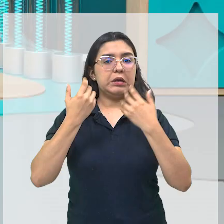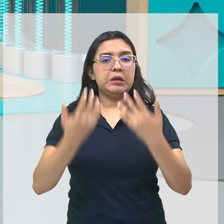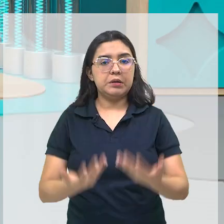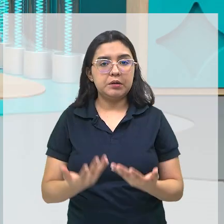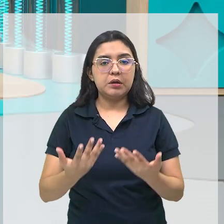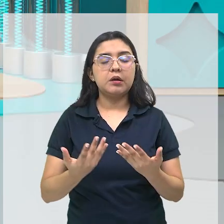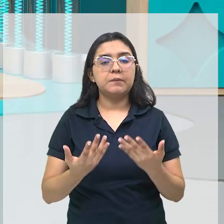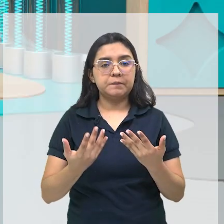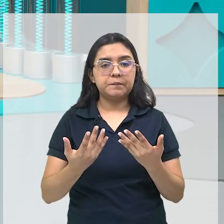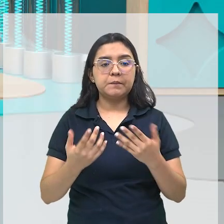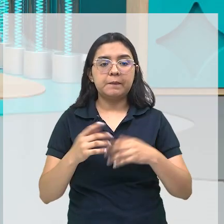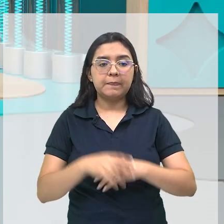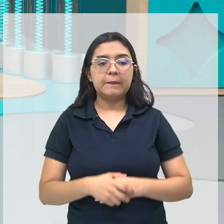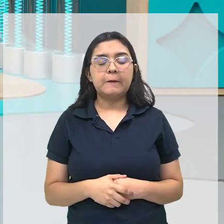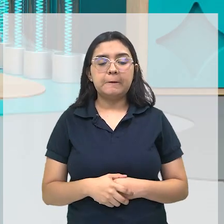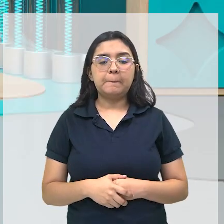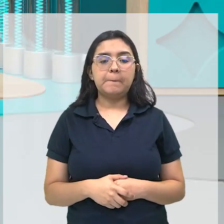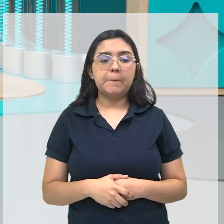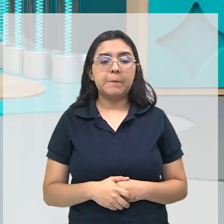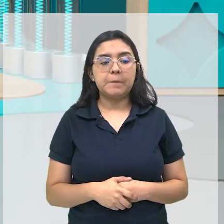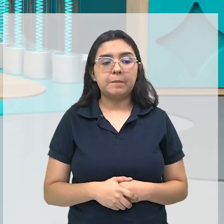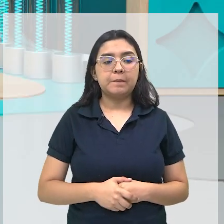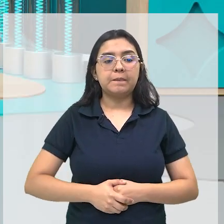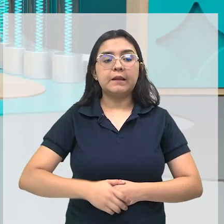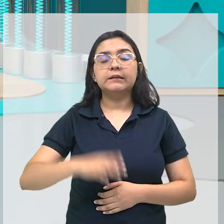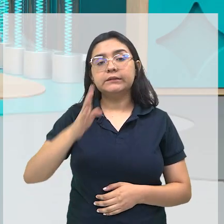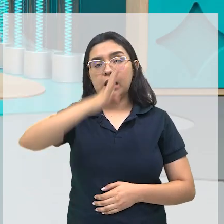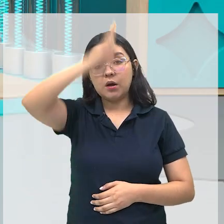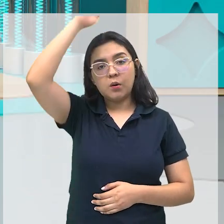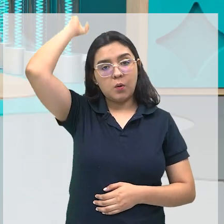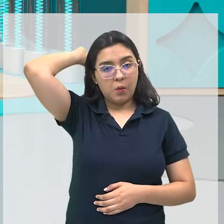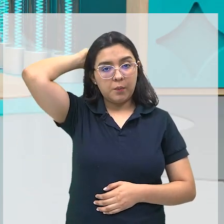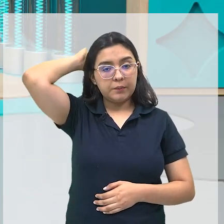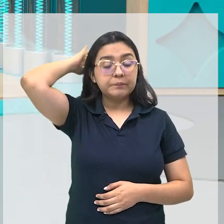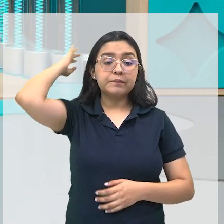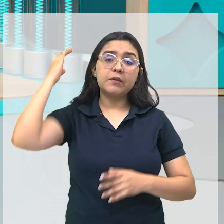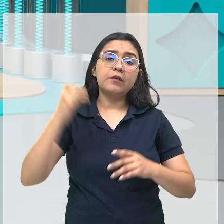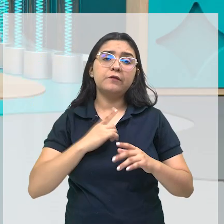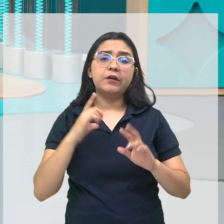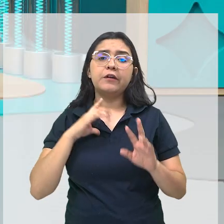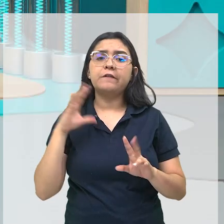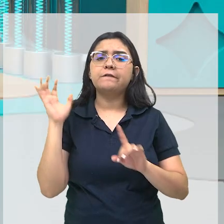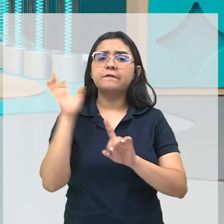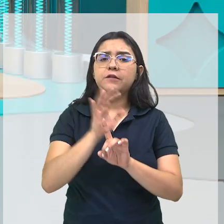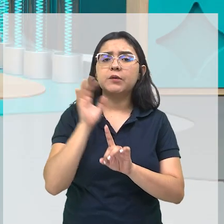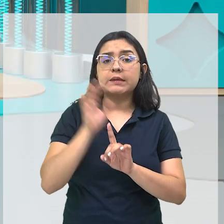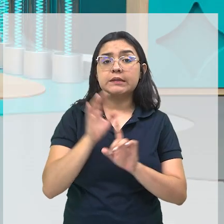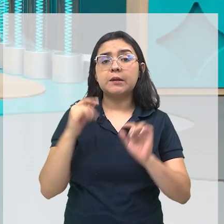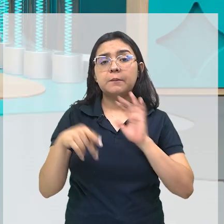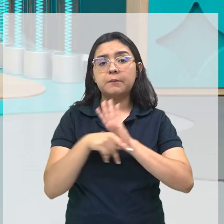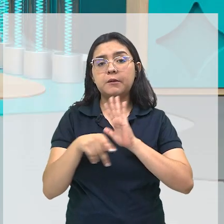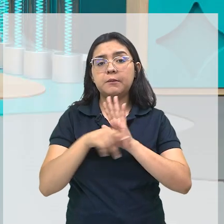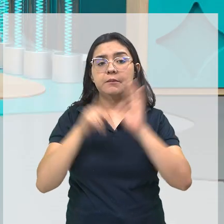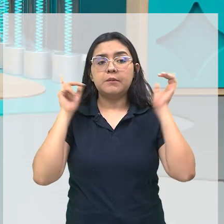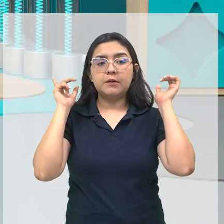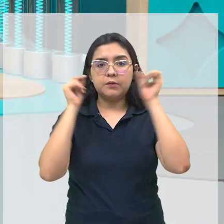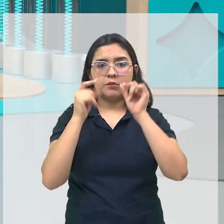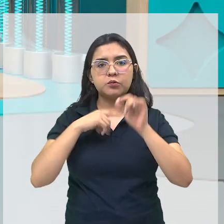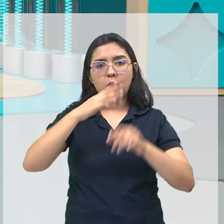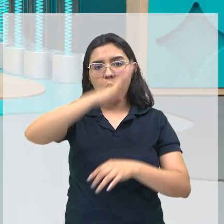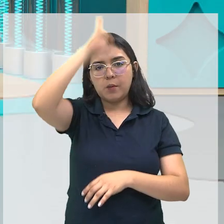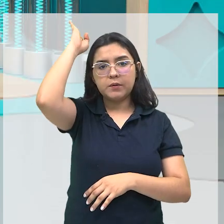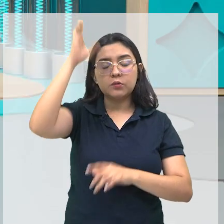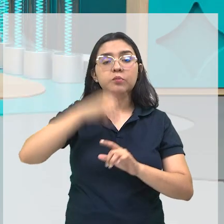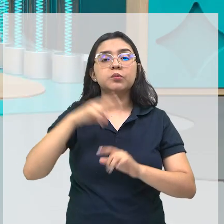orações às suas divindades. Na Roma antiga, ela foi um pouco influenciada pelos gregos, né? Os romanos,